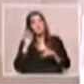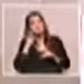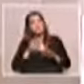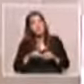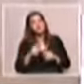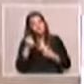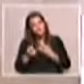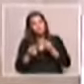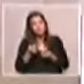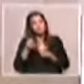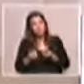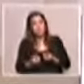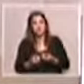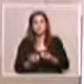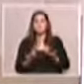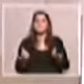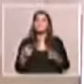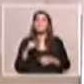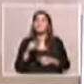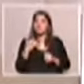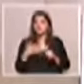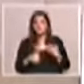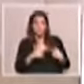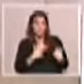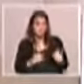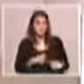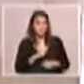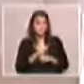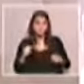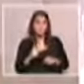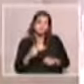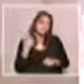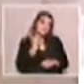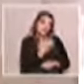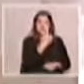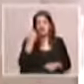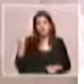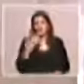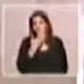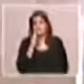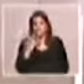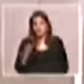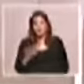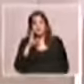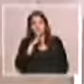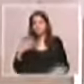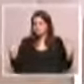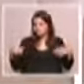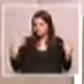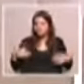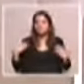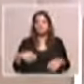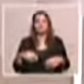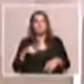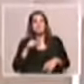pequenas, e o risco cardiovascular é individual. Claro. Se a pessoa tiver uma boa atividade física, até tiver um